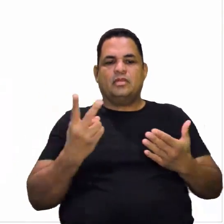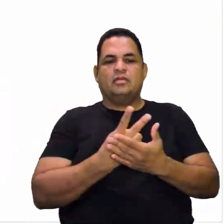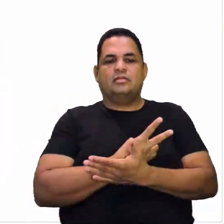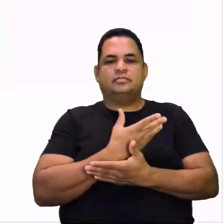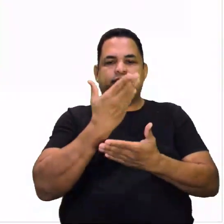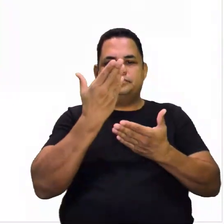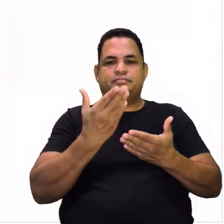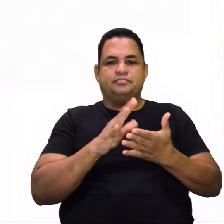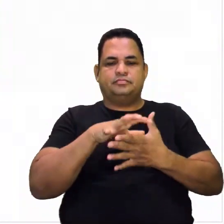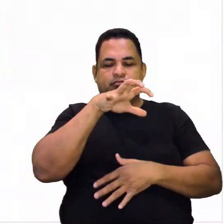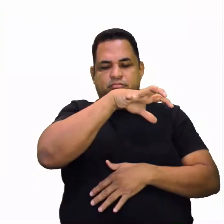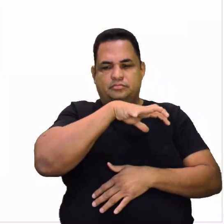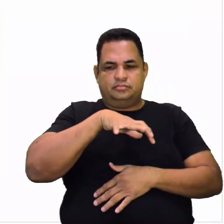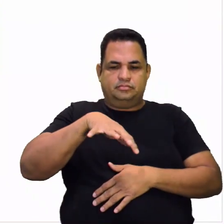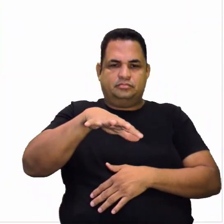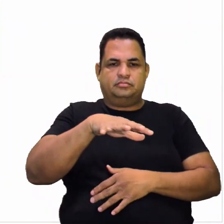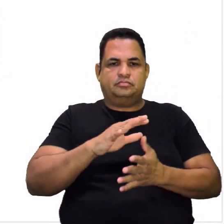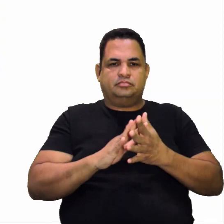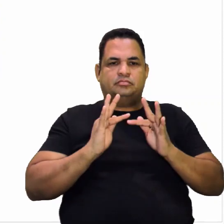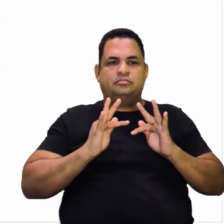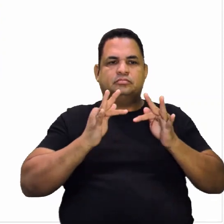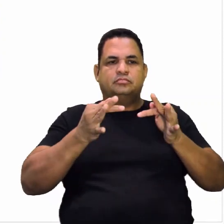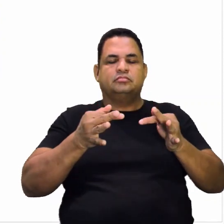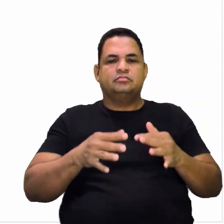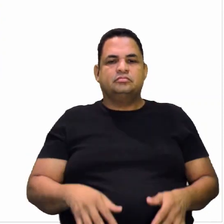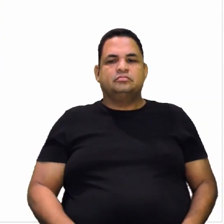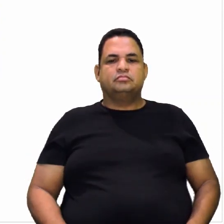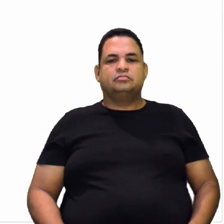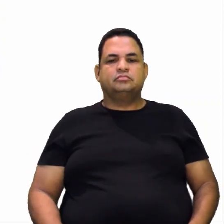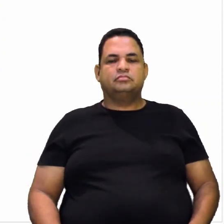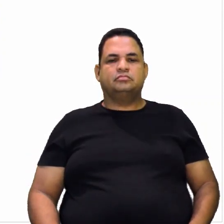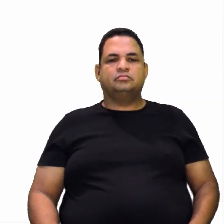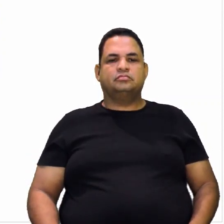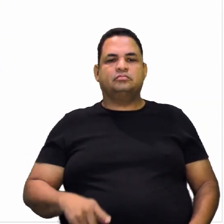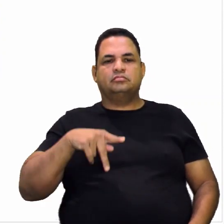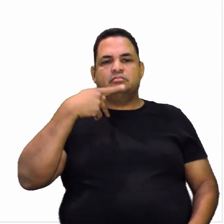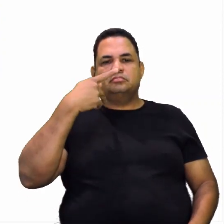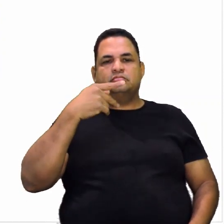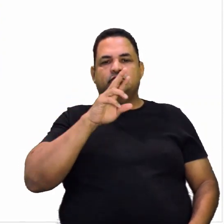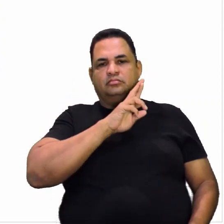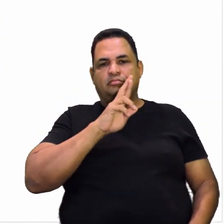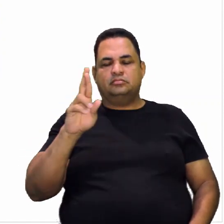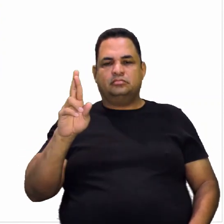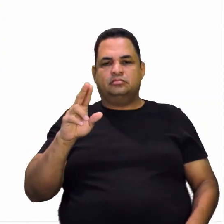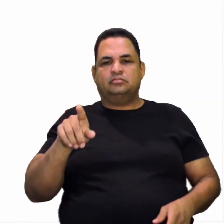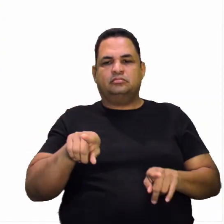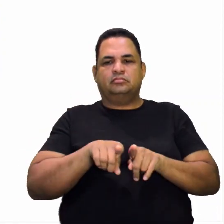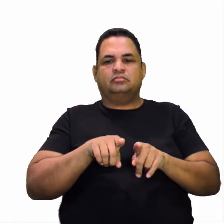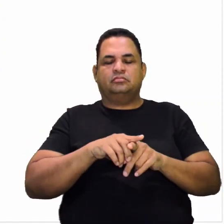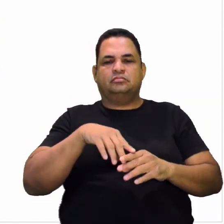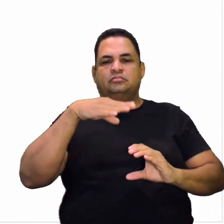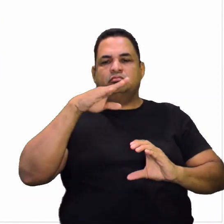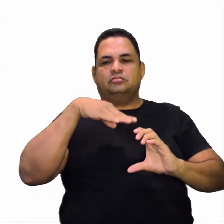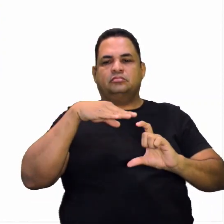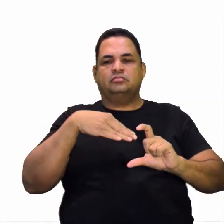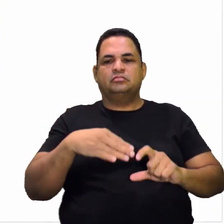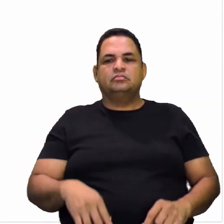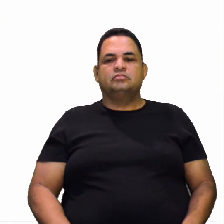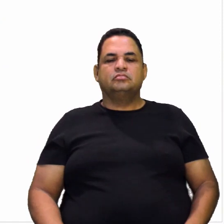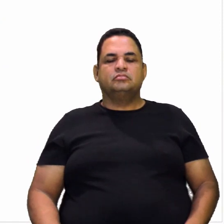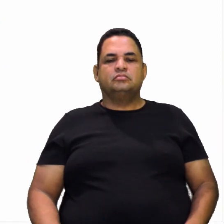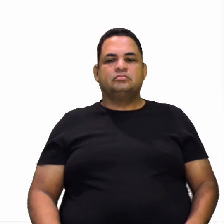nessas regiões aí. Por último, falamos sobre a religião e também a mitologia,